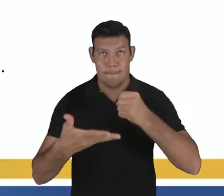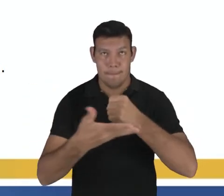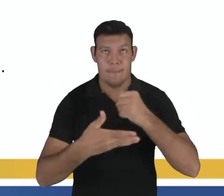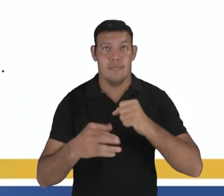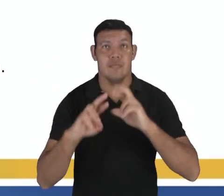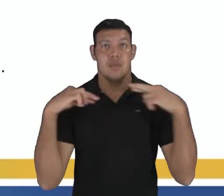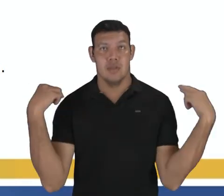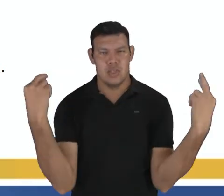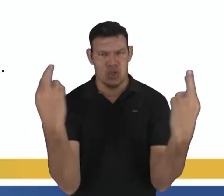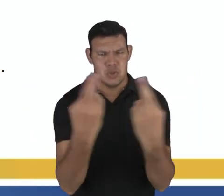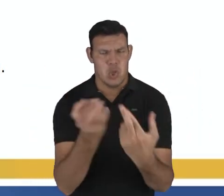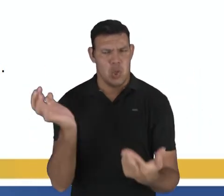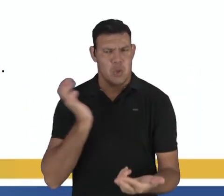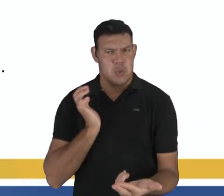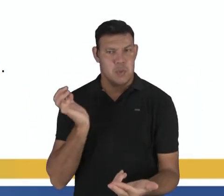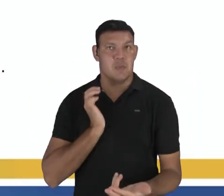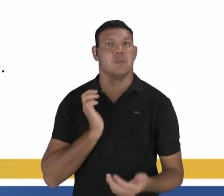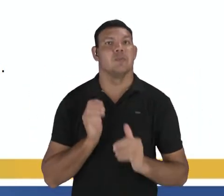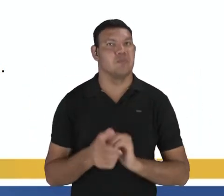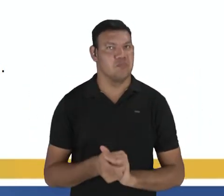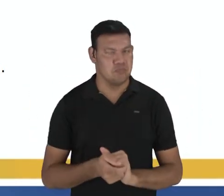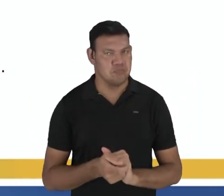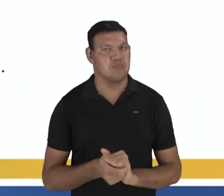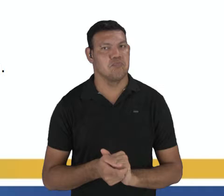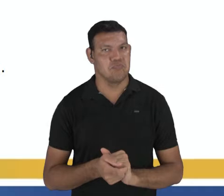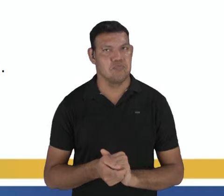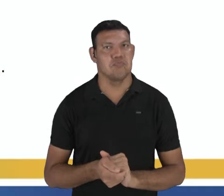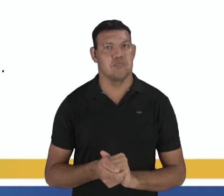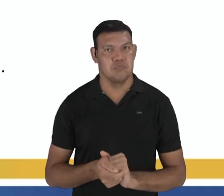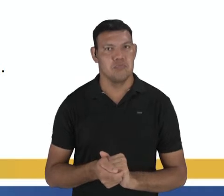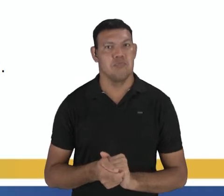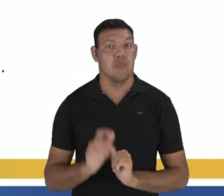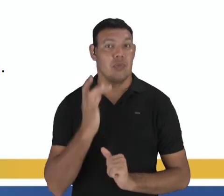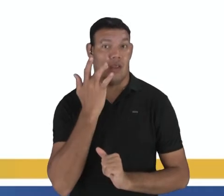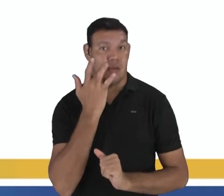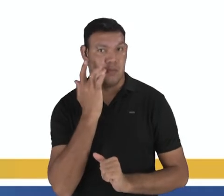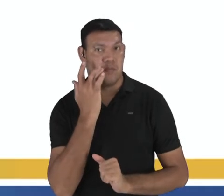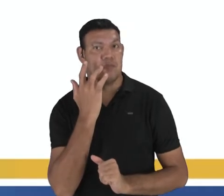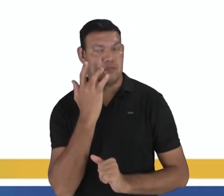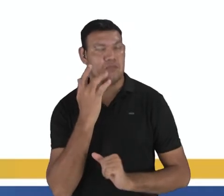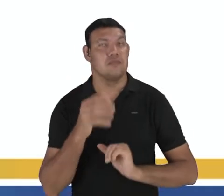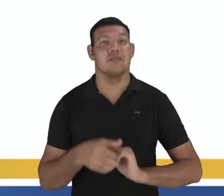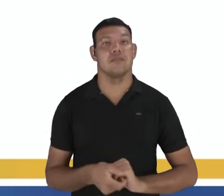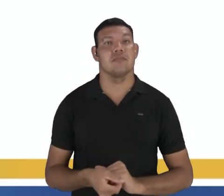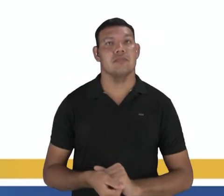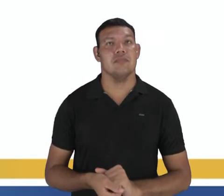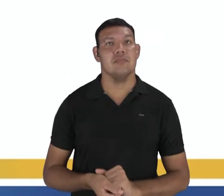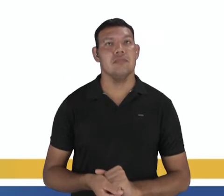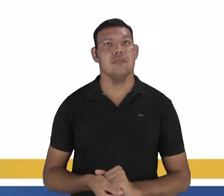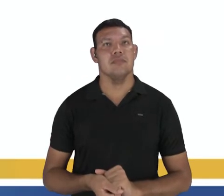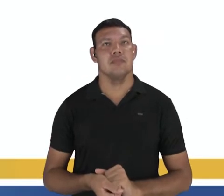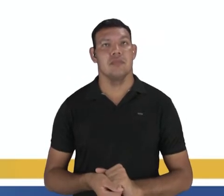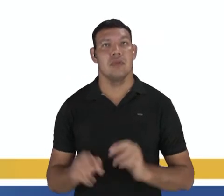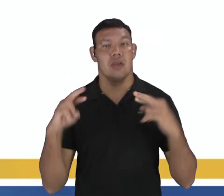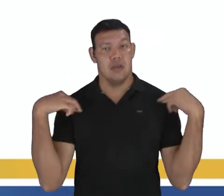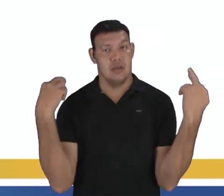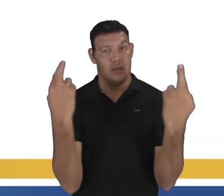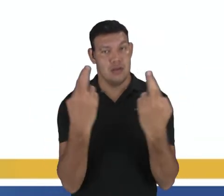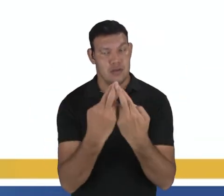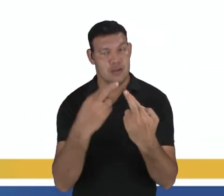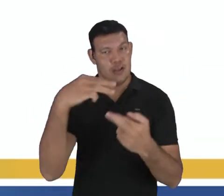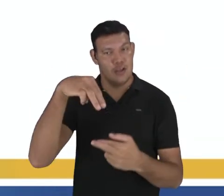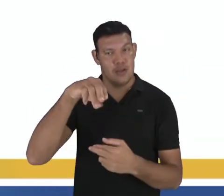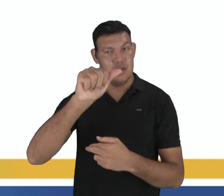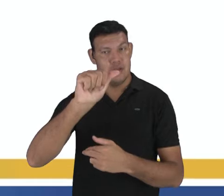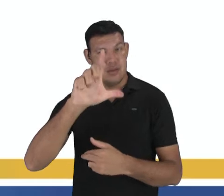o reino muito rico, né? Muito rico aí por conta desse ouro, tá, pessoal? A gente vai ter o reino de Mali, né, que